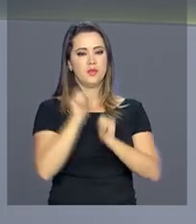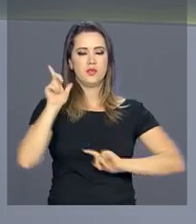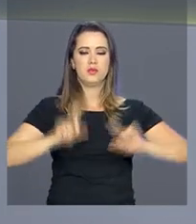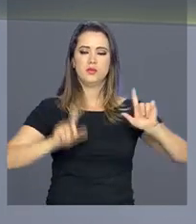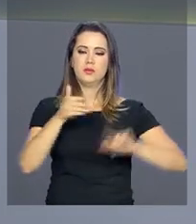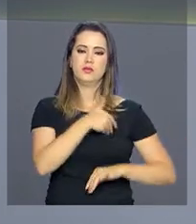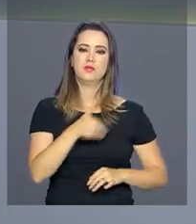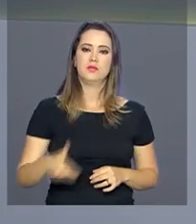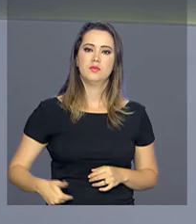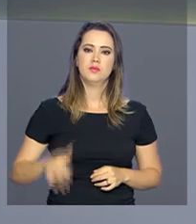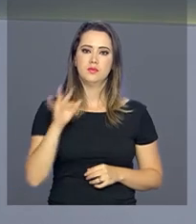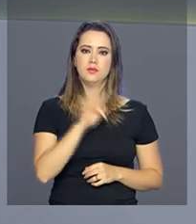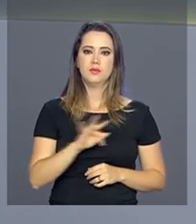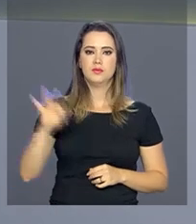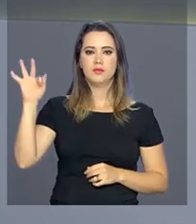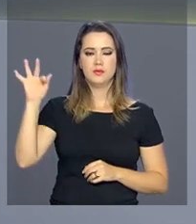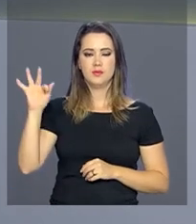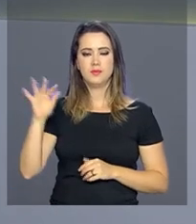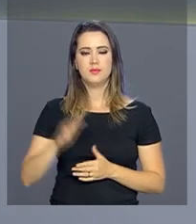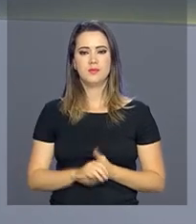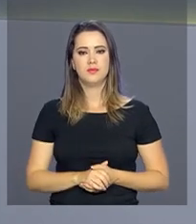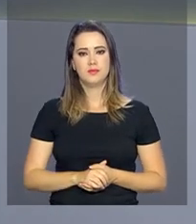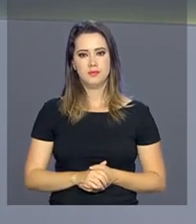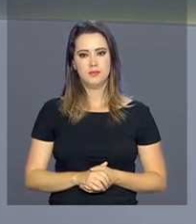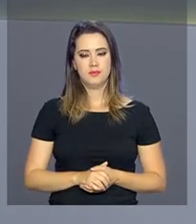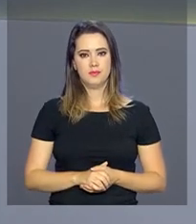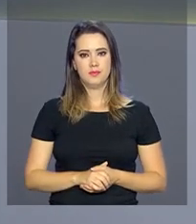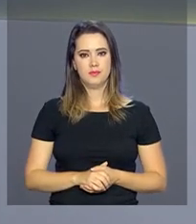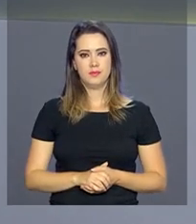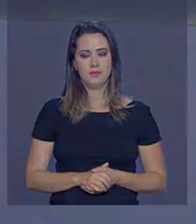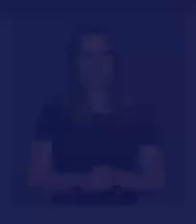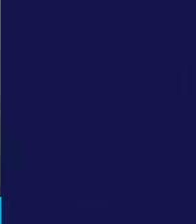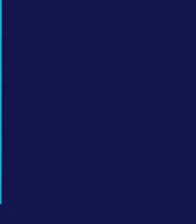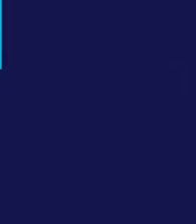continue com a gente aqui na NBR, a TV do Governo Federal.